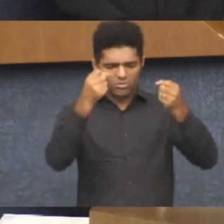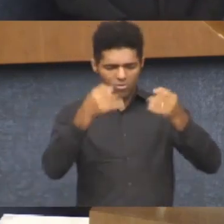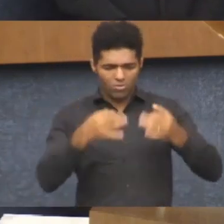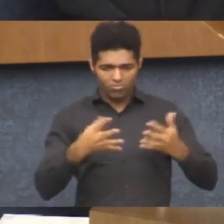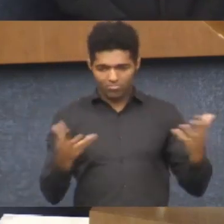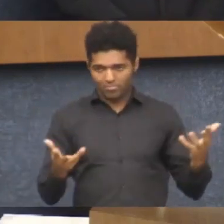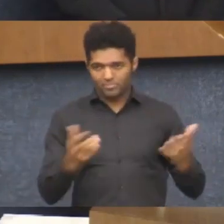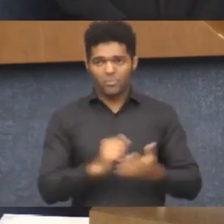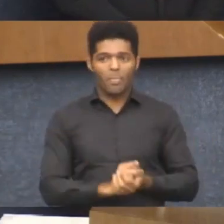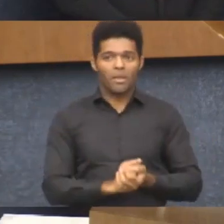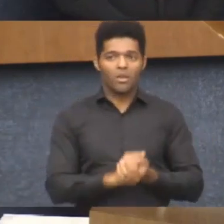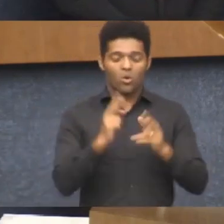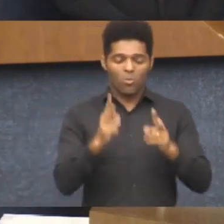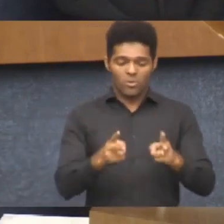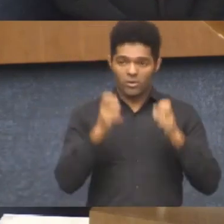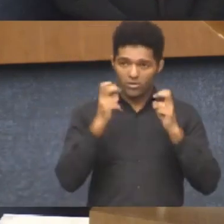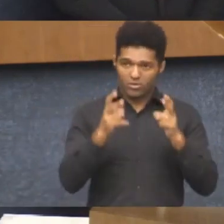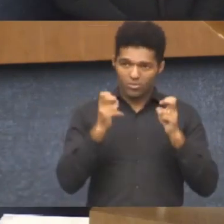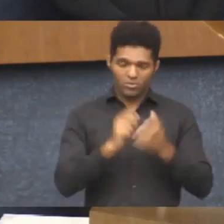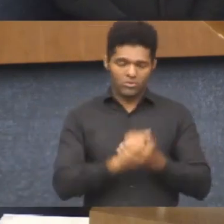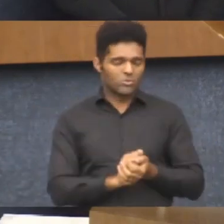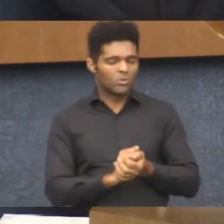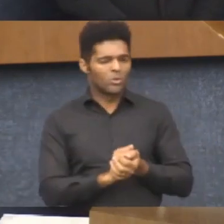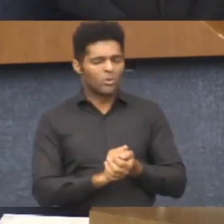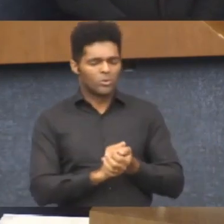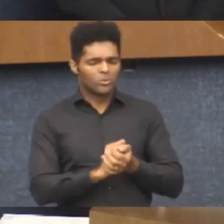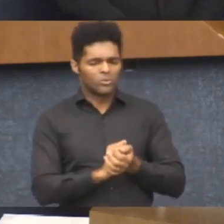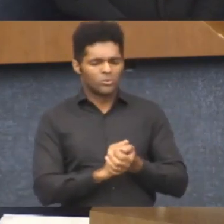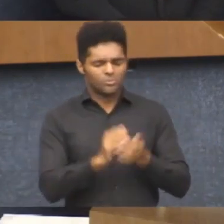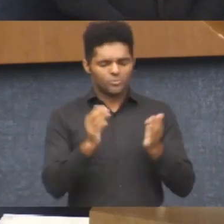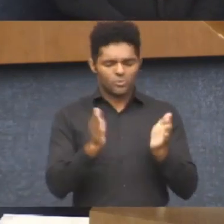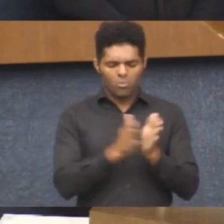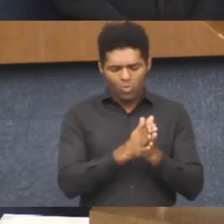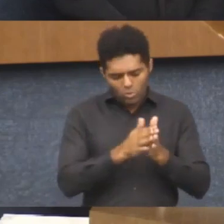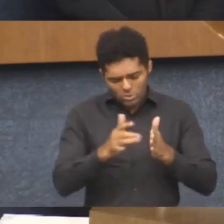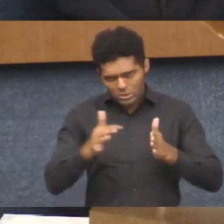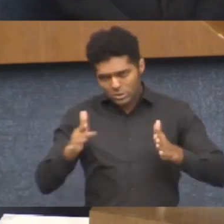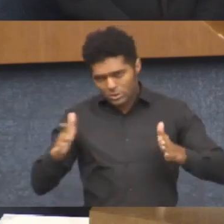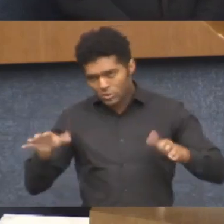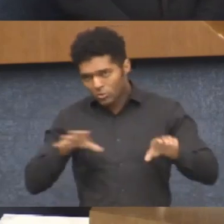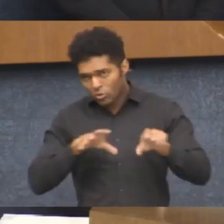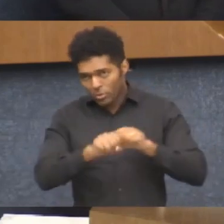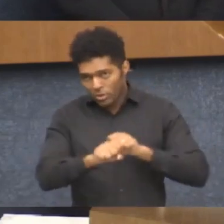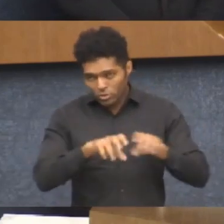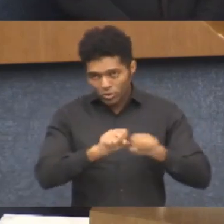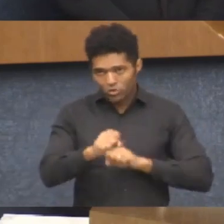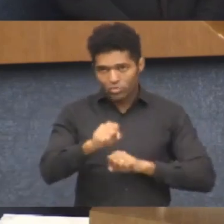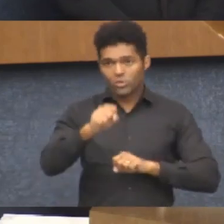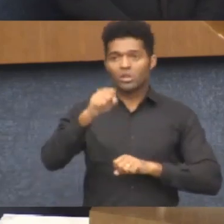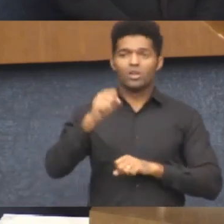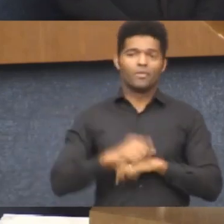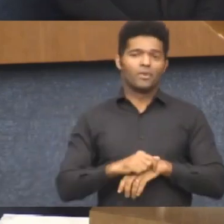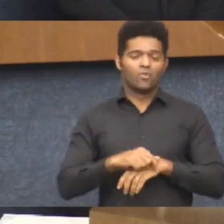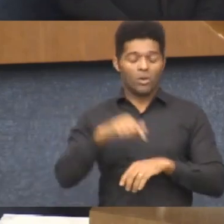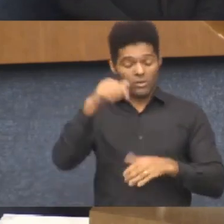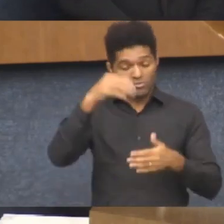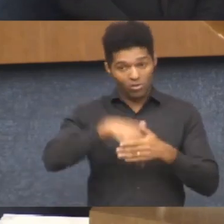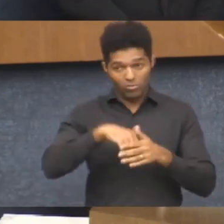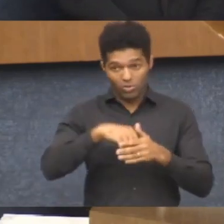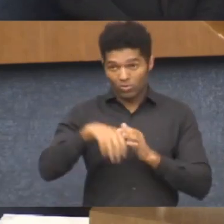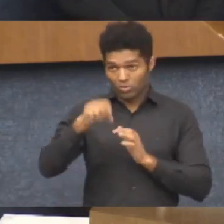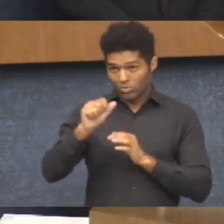E eu percebi isso ao longo da minha formação, que grande parte dela foi aqui, inclusive, no SUS de Belo